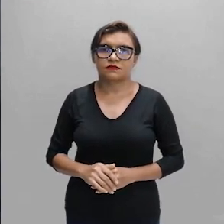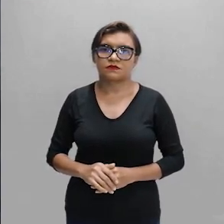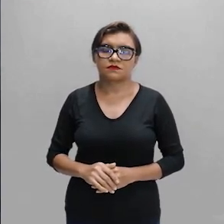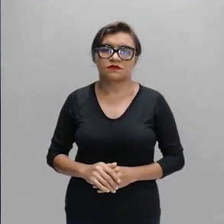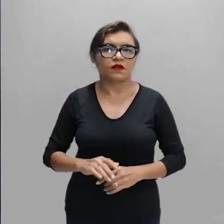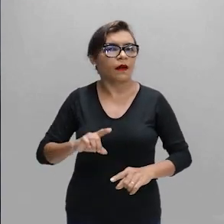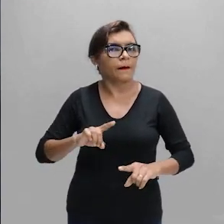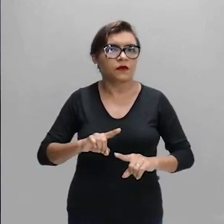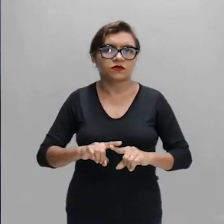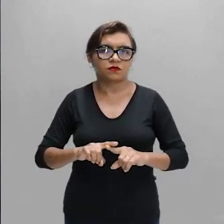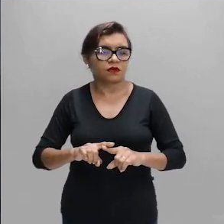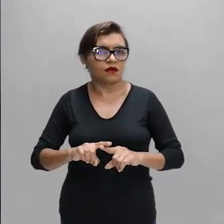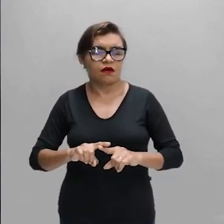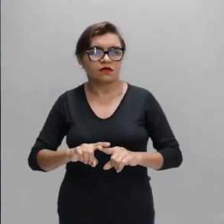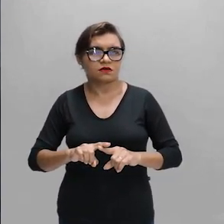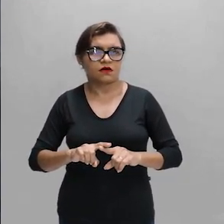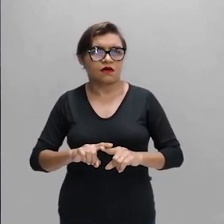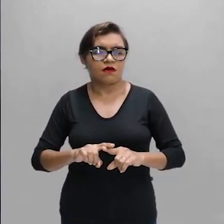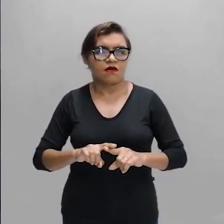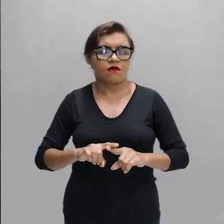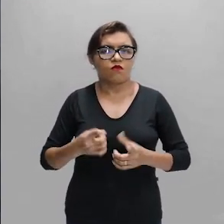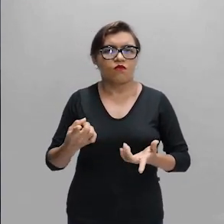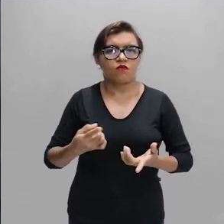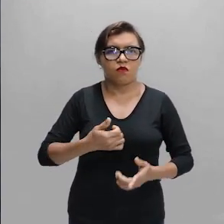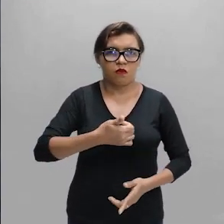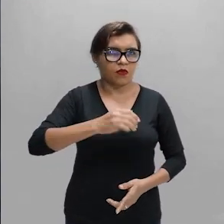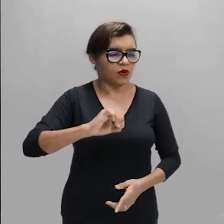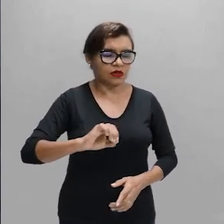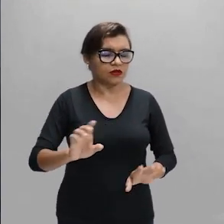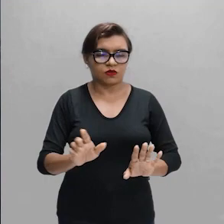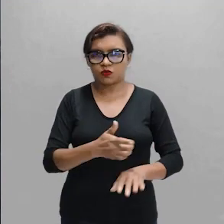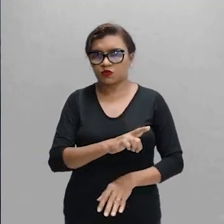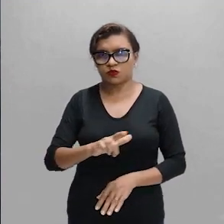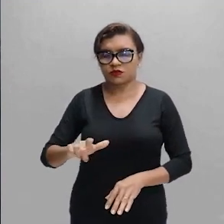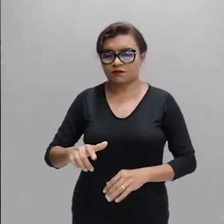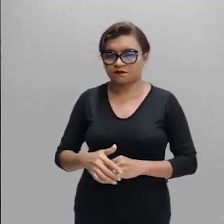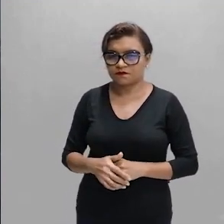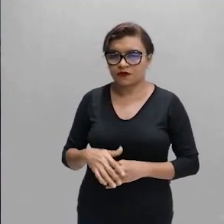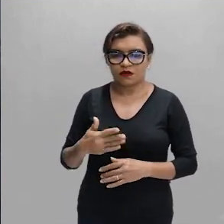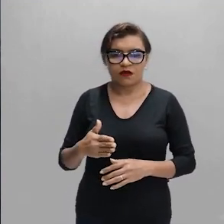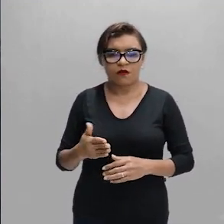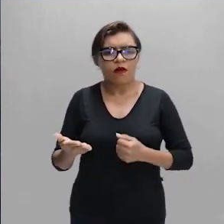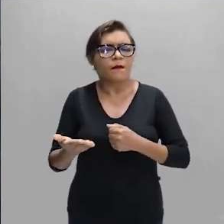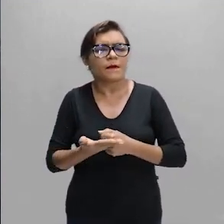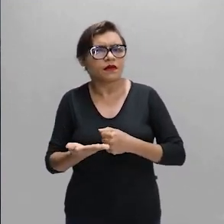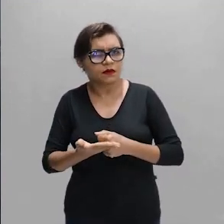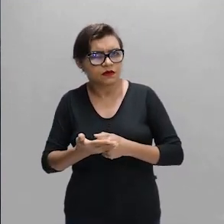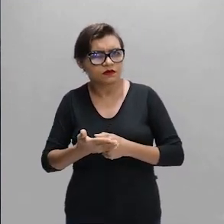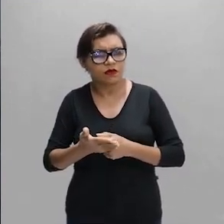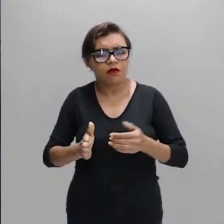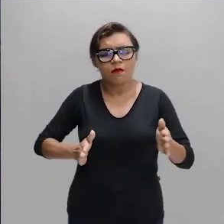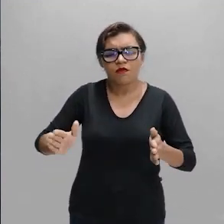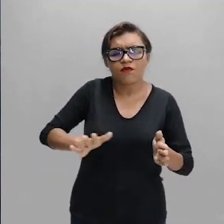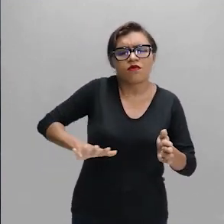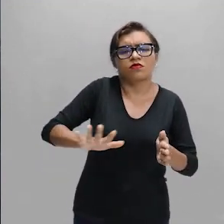a multiplicação pela base de 10. Tá certo? Então, ele está ali intermediário. A gente consegue ver aqui